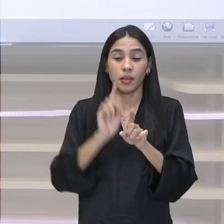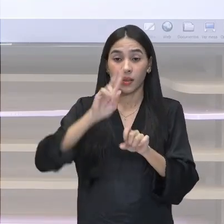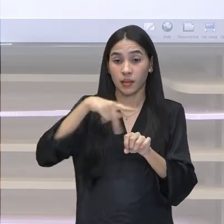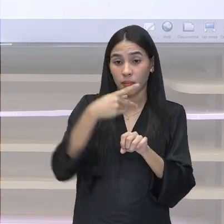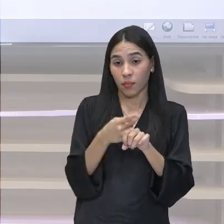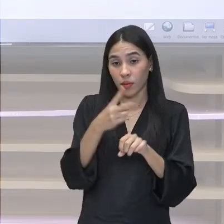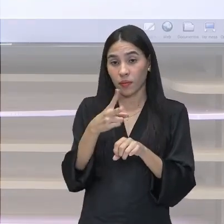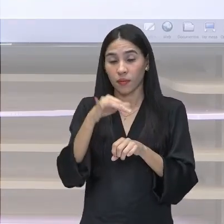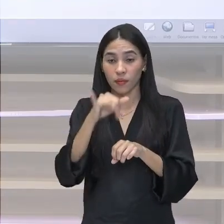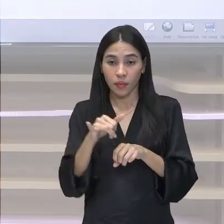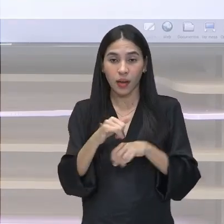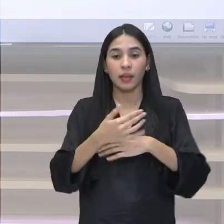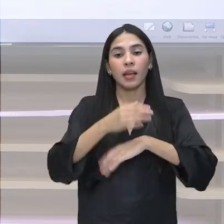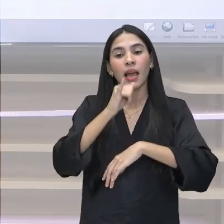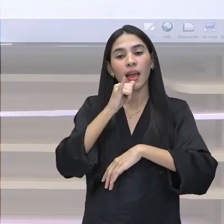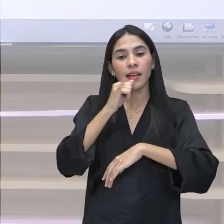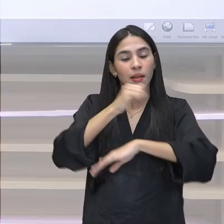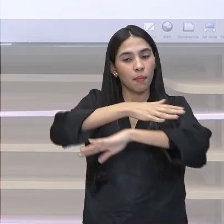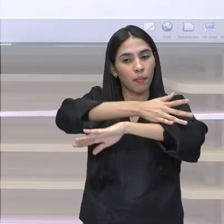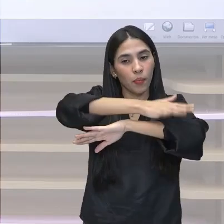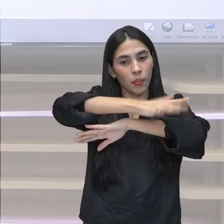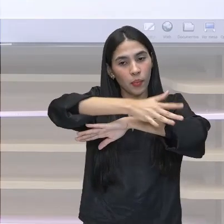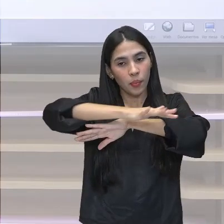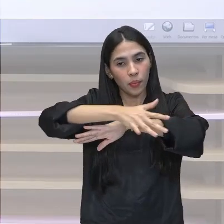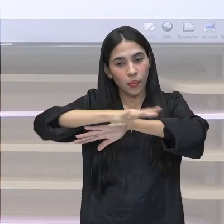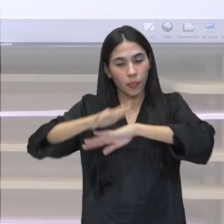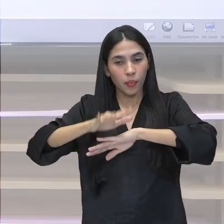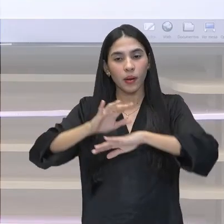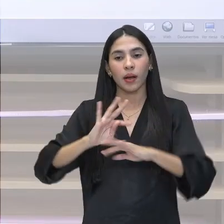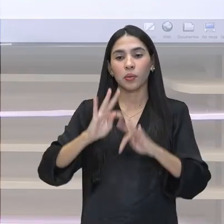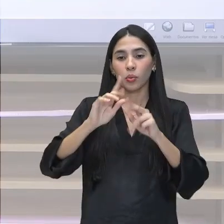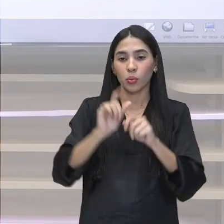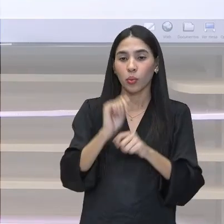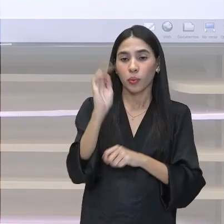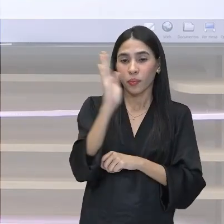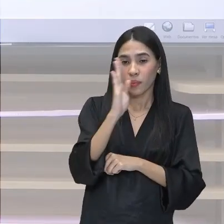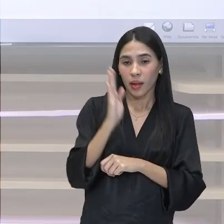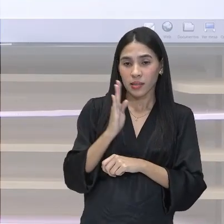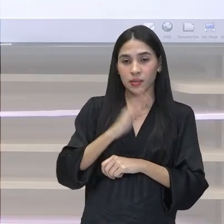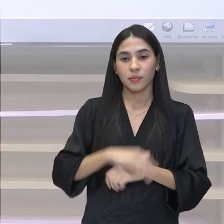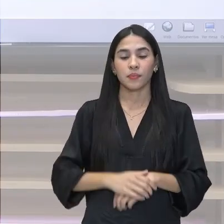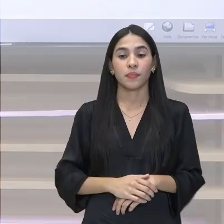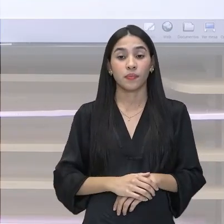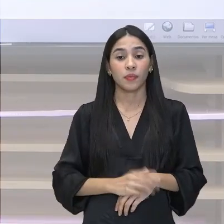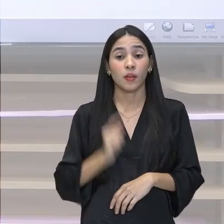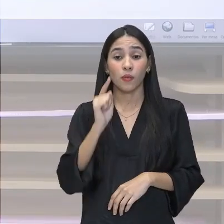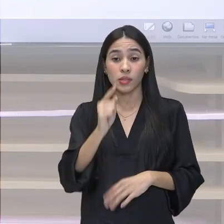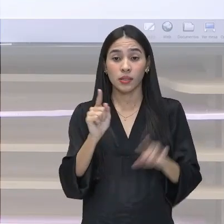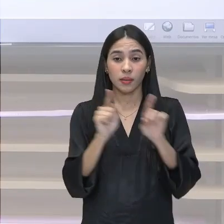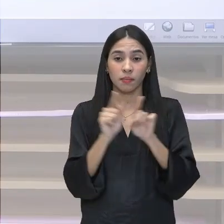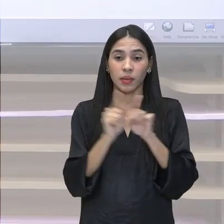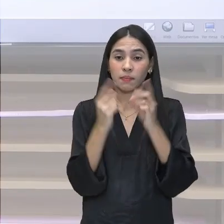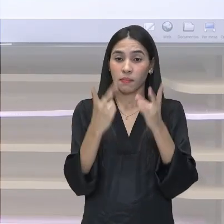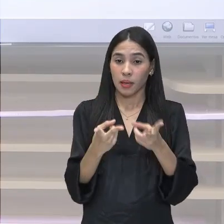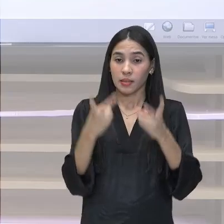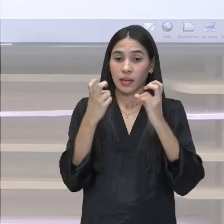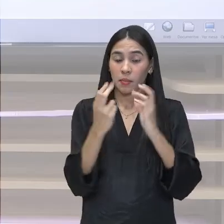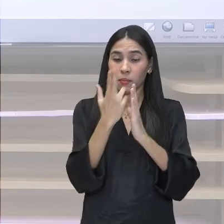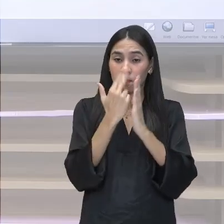se estendendo para o interior do Brasil. E aí, nesse mapa, a gente pode observar ainda,